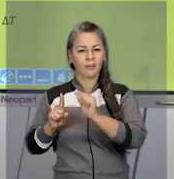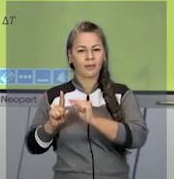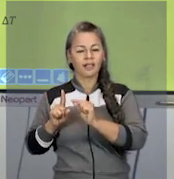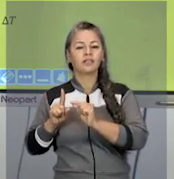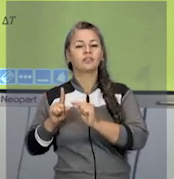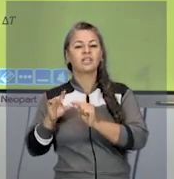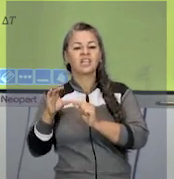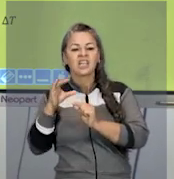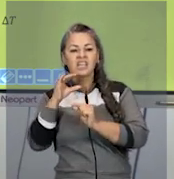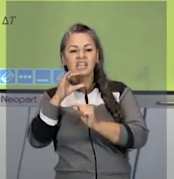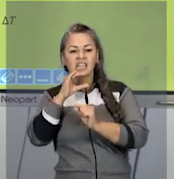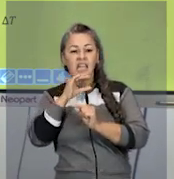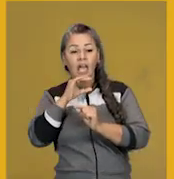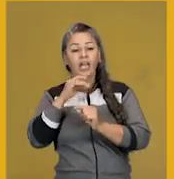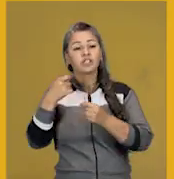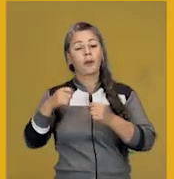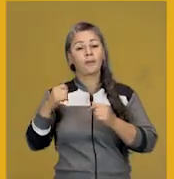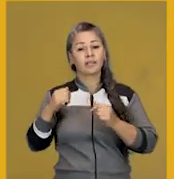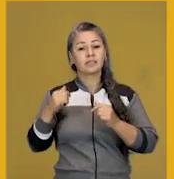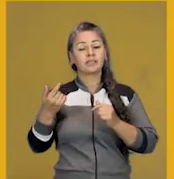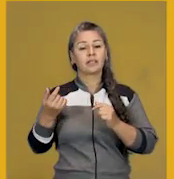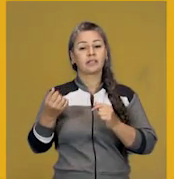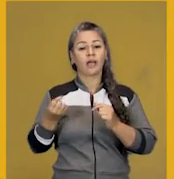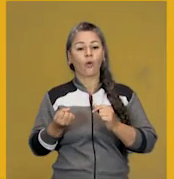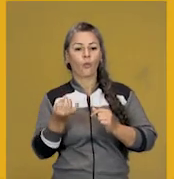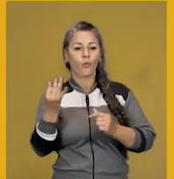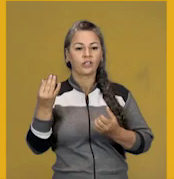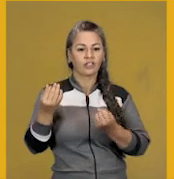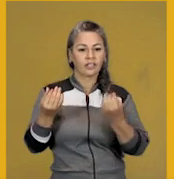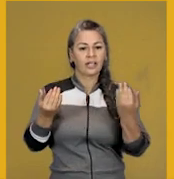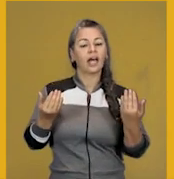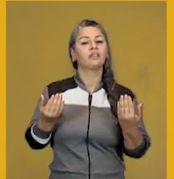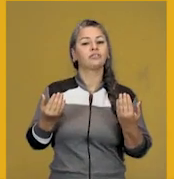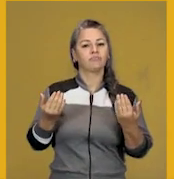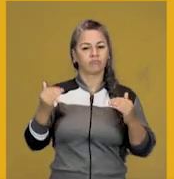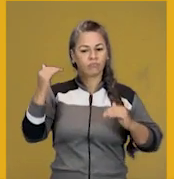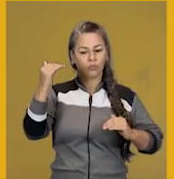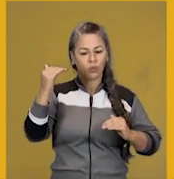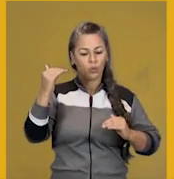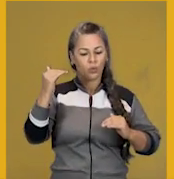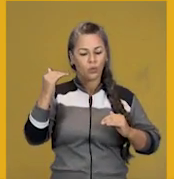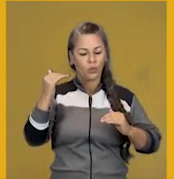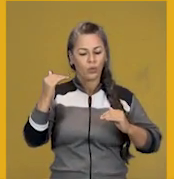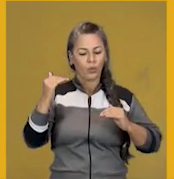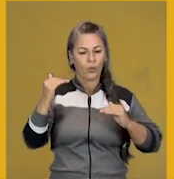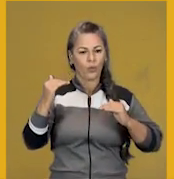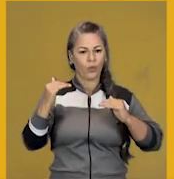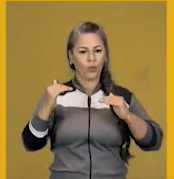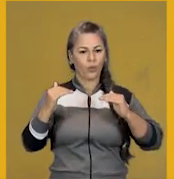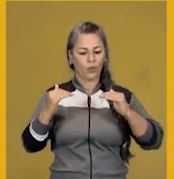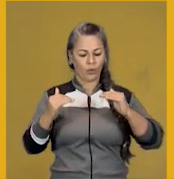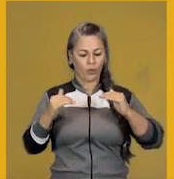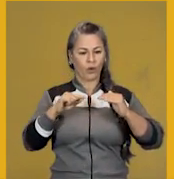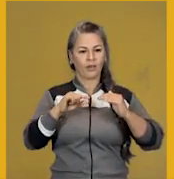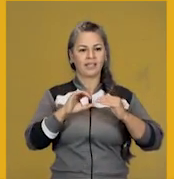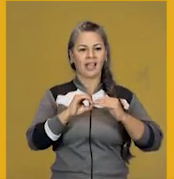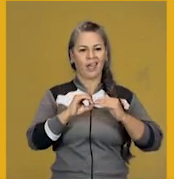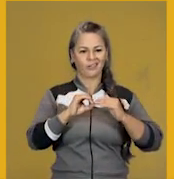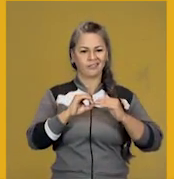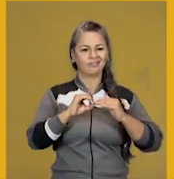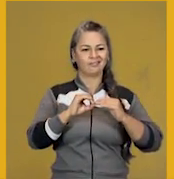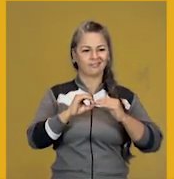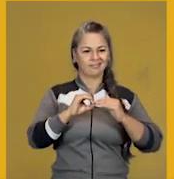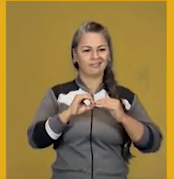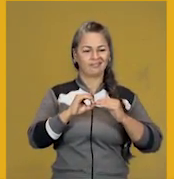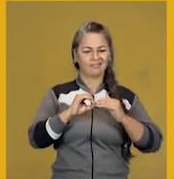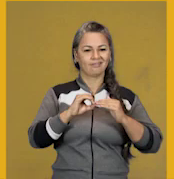cedido, calor cedido, mas o absorvido tem que dar zero na soma. A equação do calor